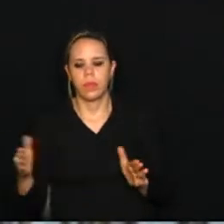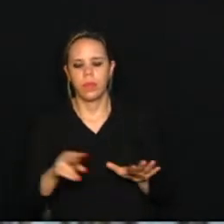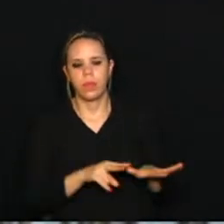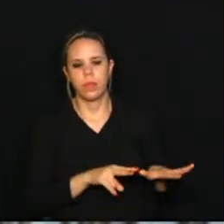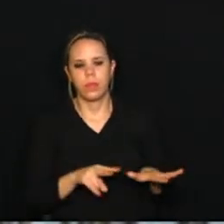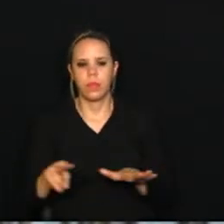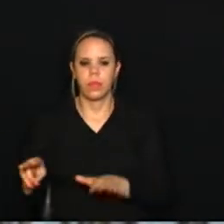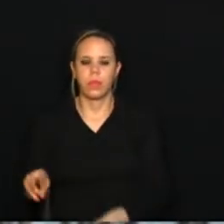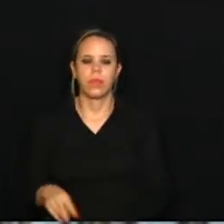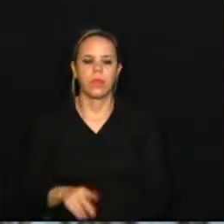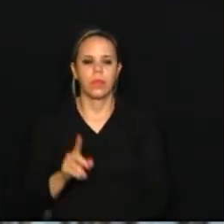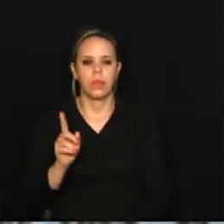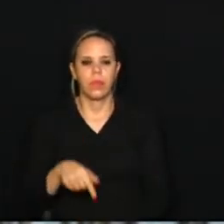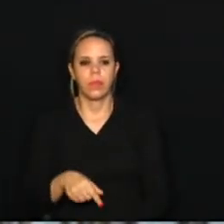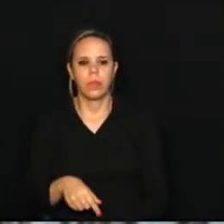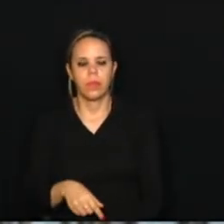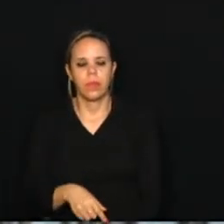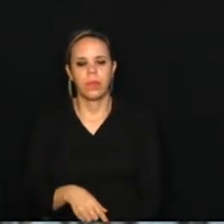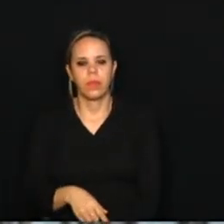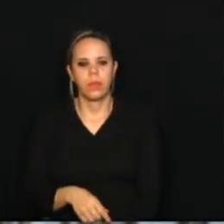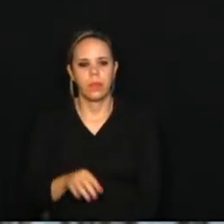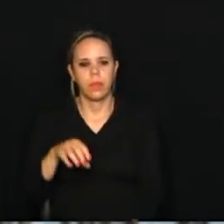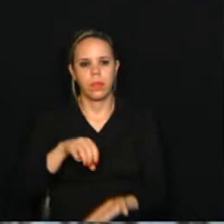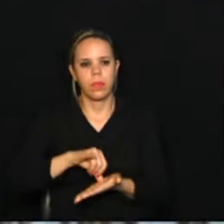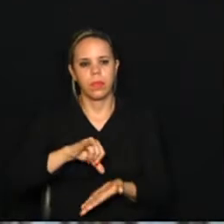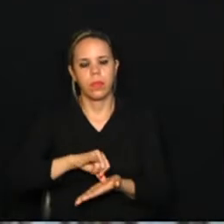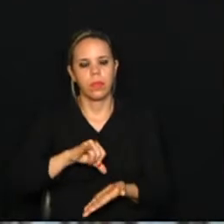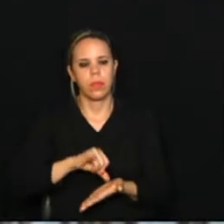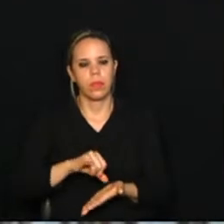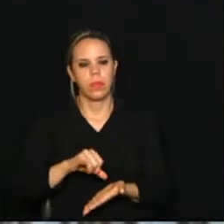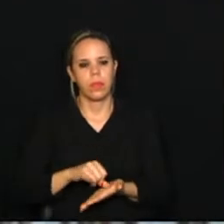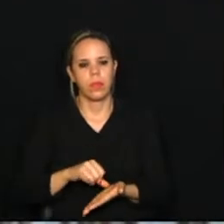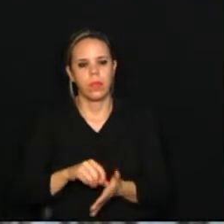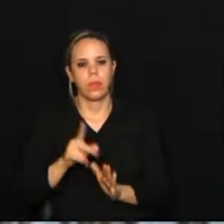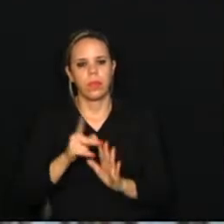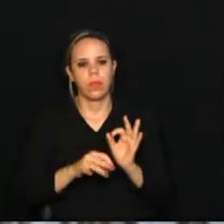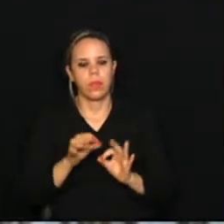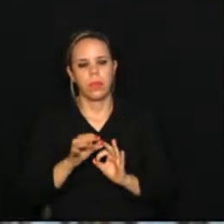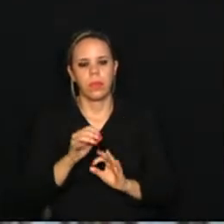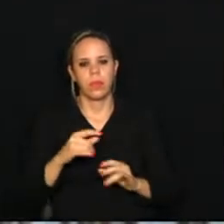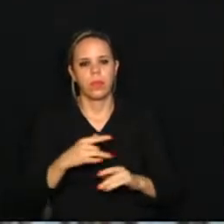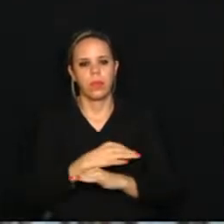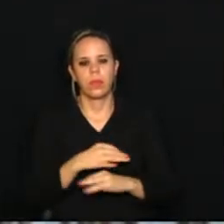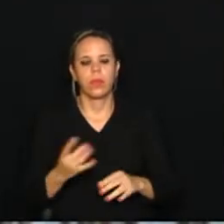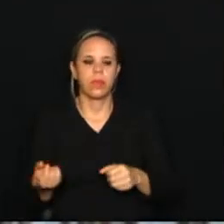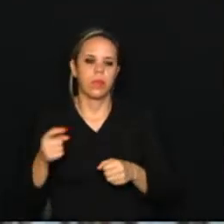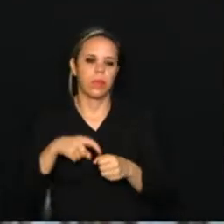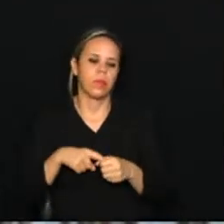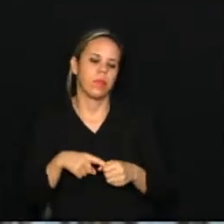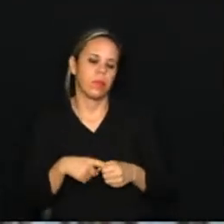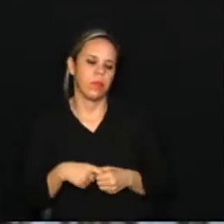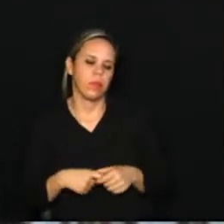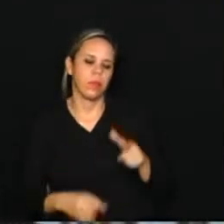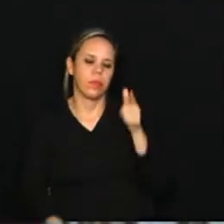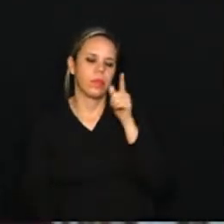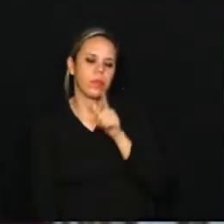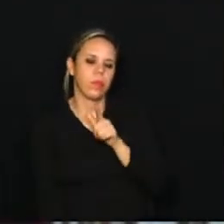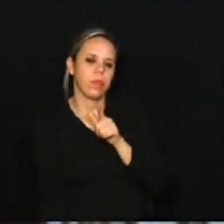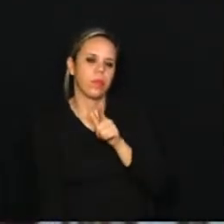semanas, e esse era o ponto central, né, do nosso plano de retorno, nós